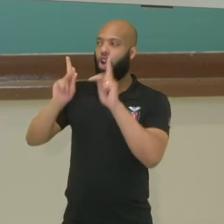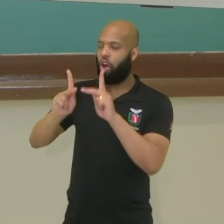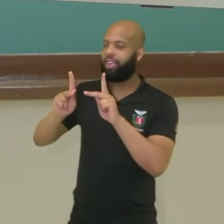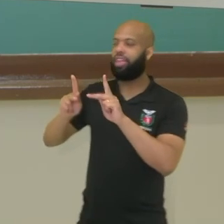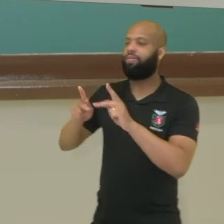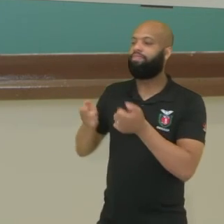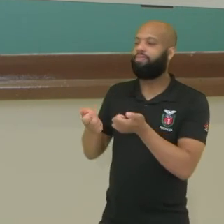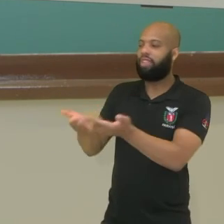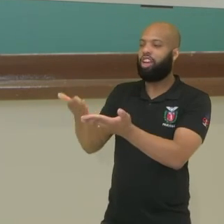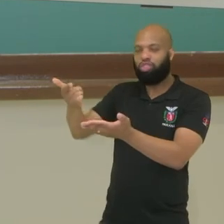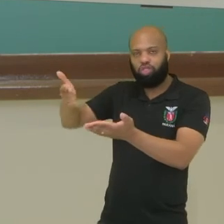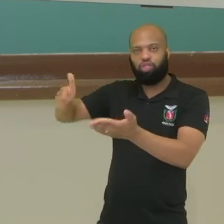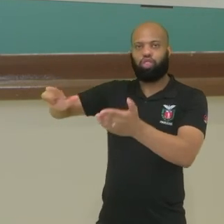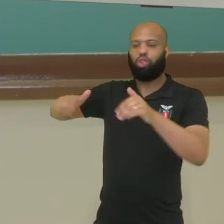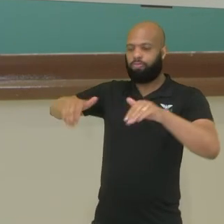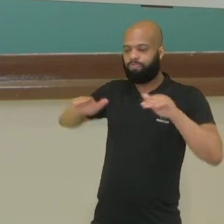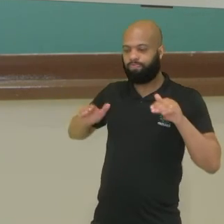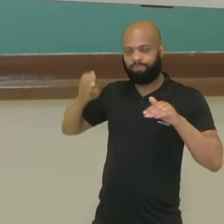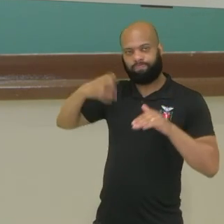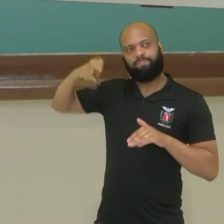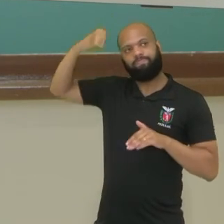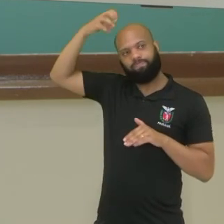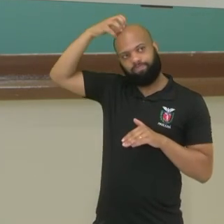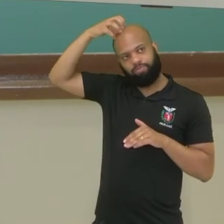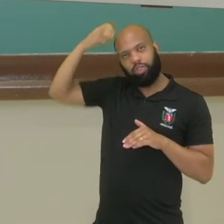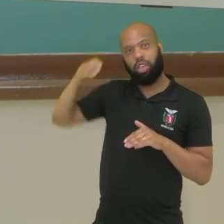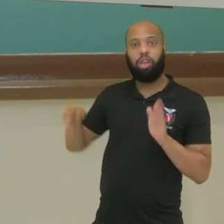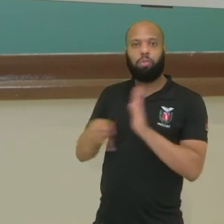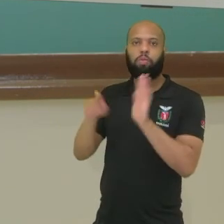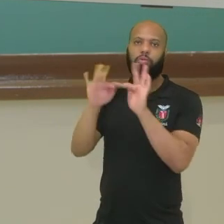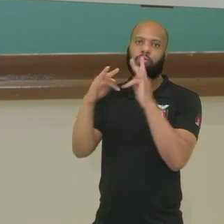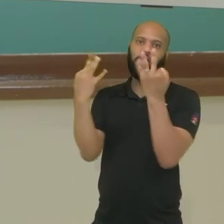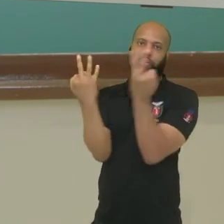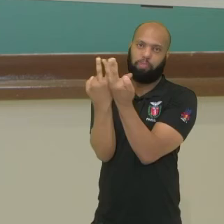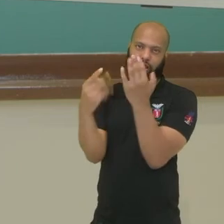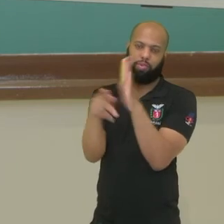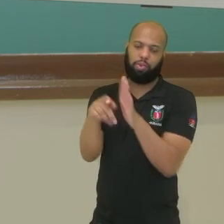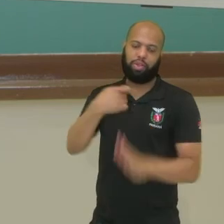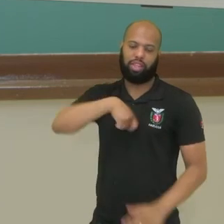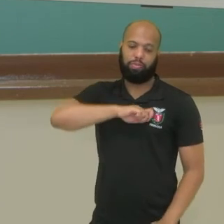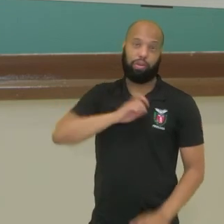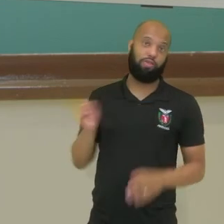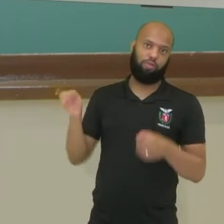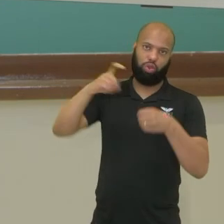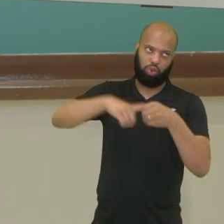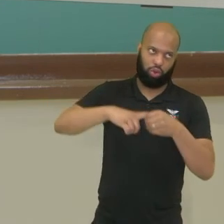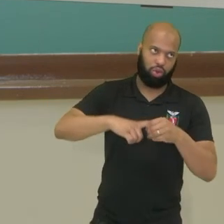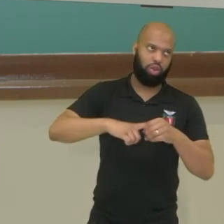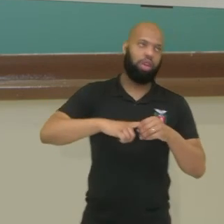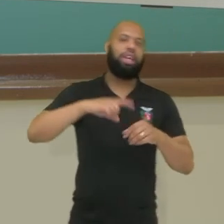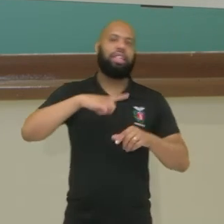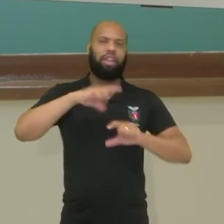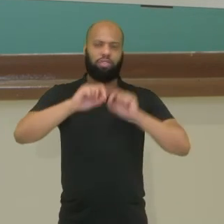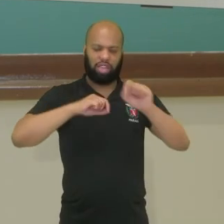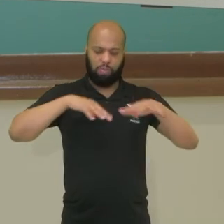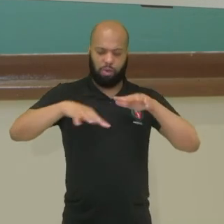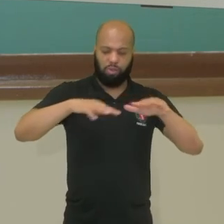que havia sido ocupado por José Bonaparte para a família real espanhola, né? Então houve aí esse movimento